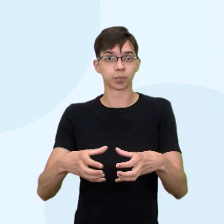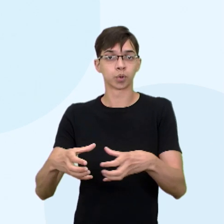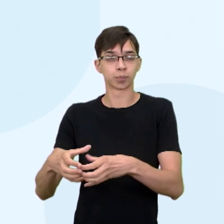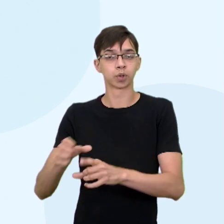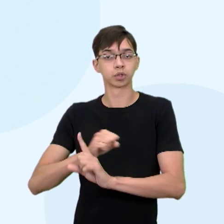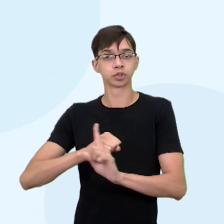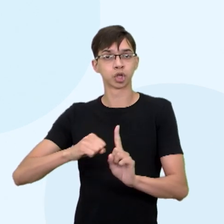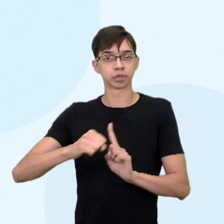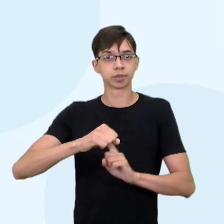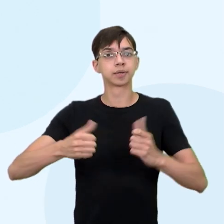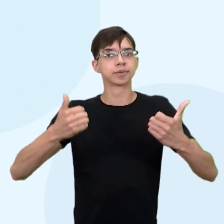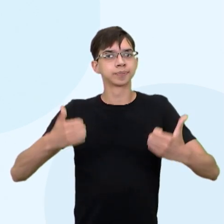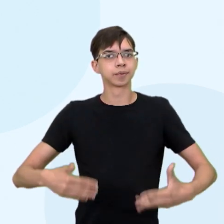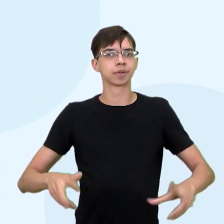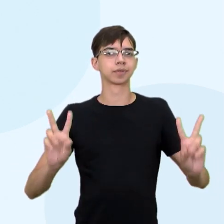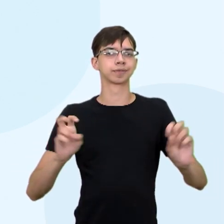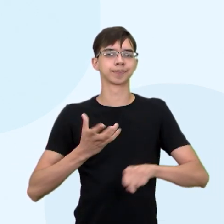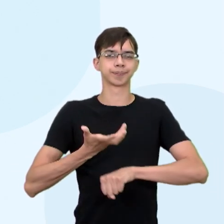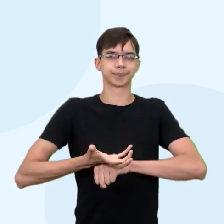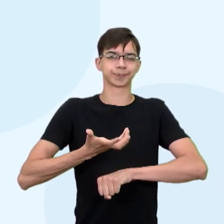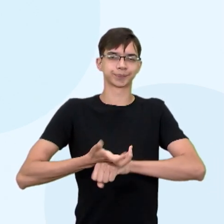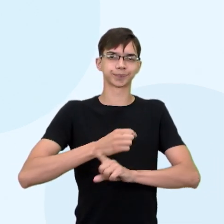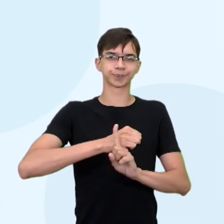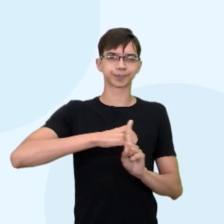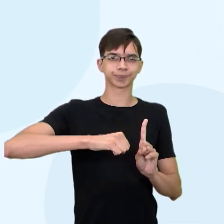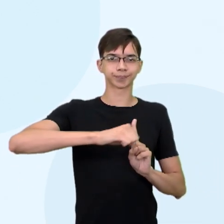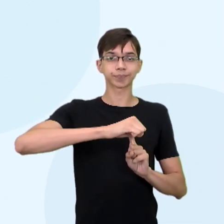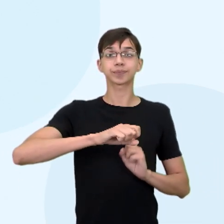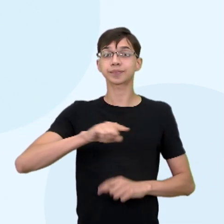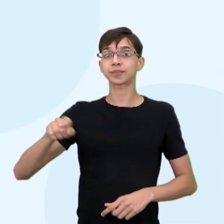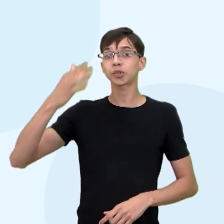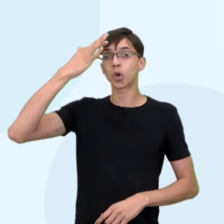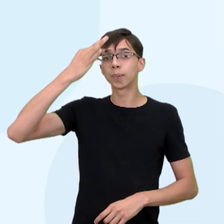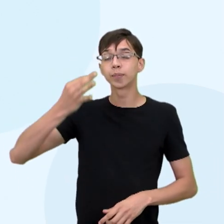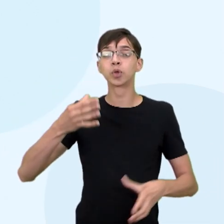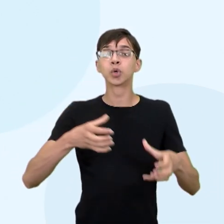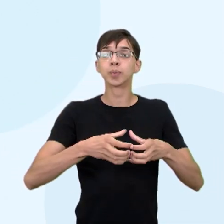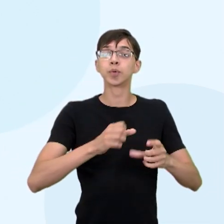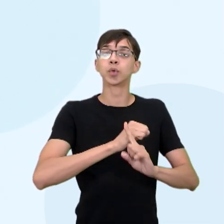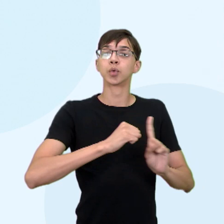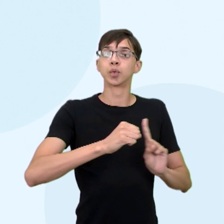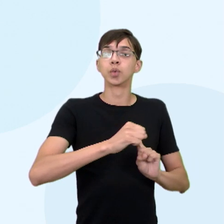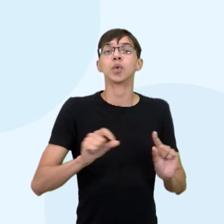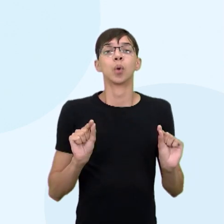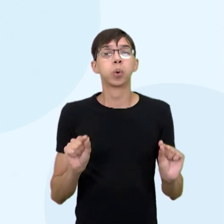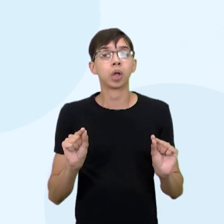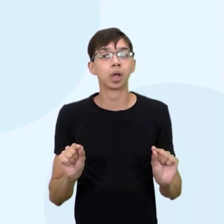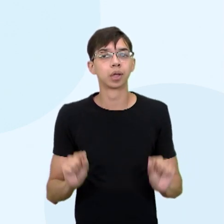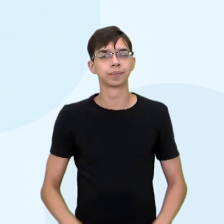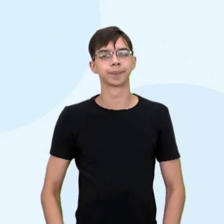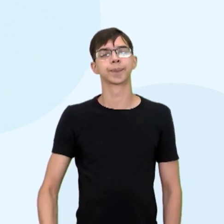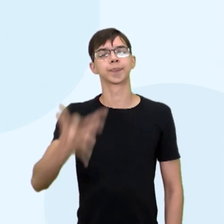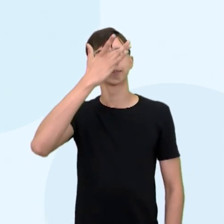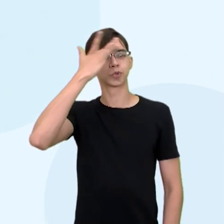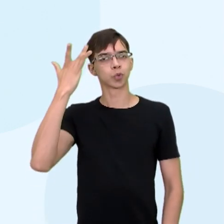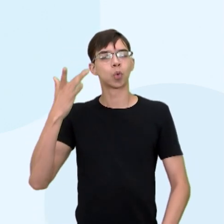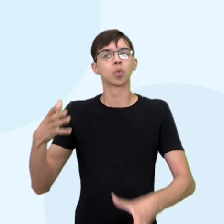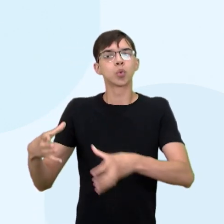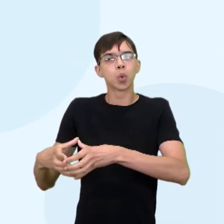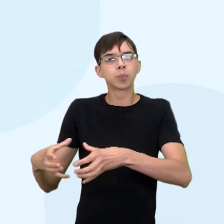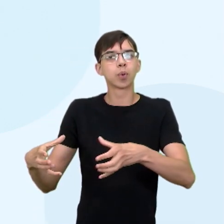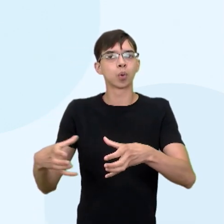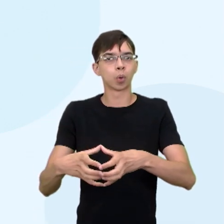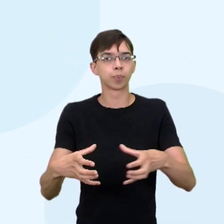aqui da sociologia, a gente tem que entender que os grupos sociais são grupos de pessoas que se mantêm com